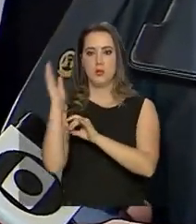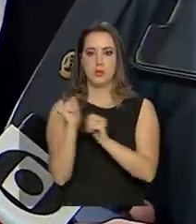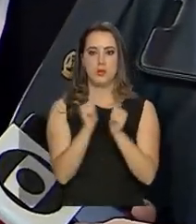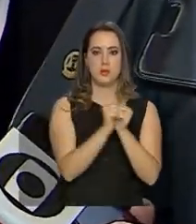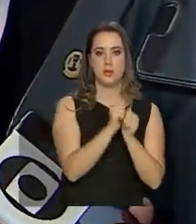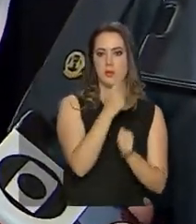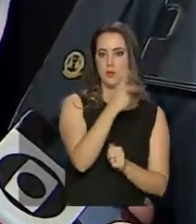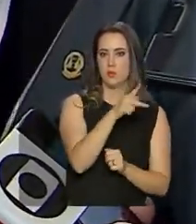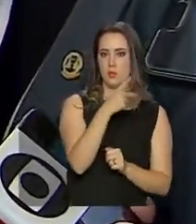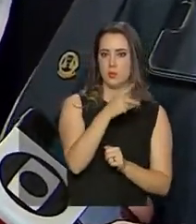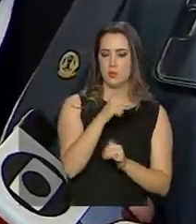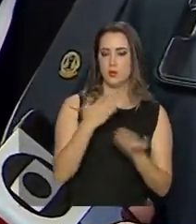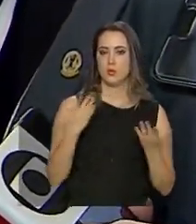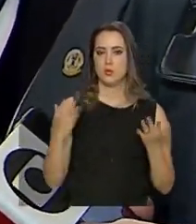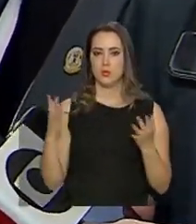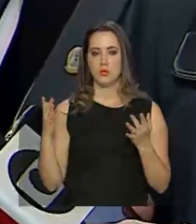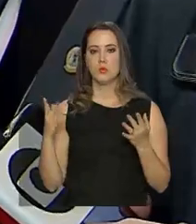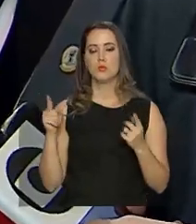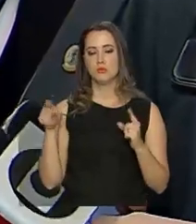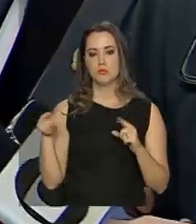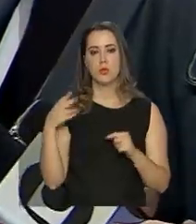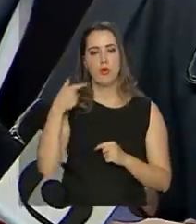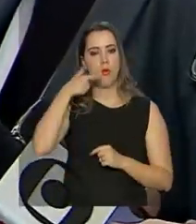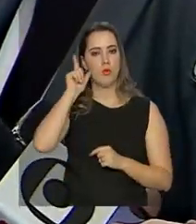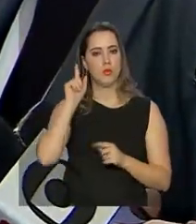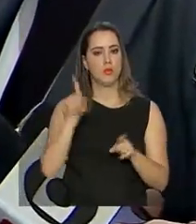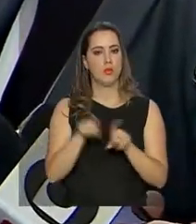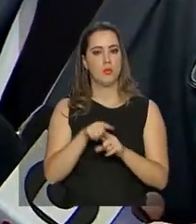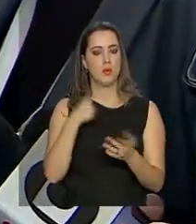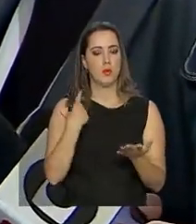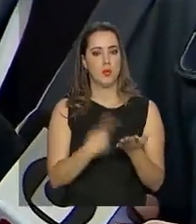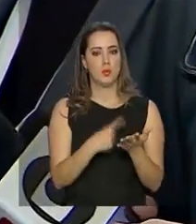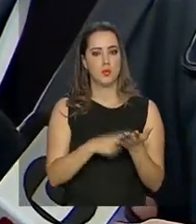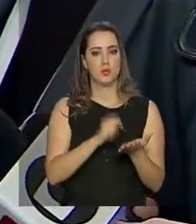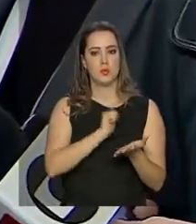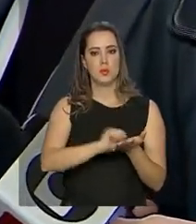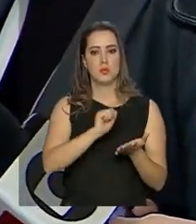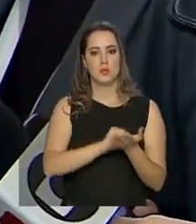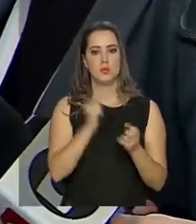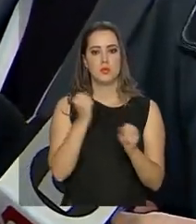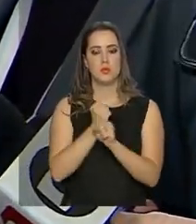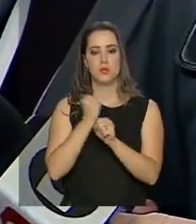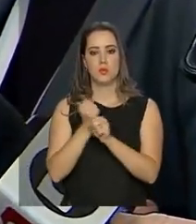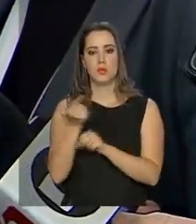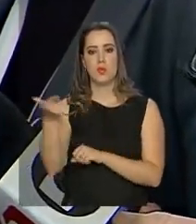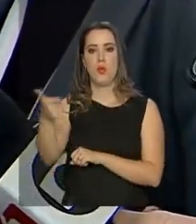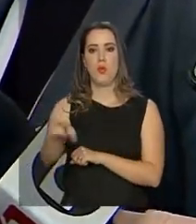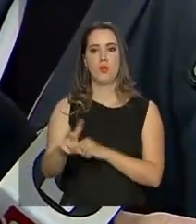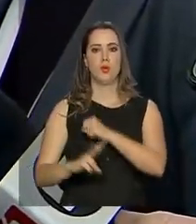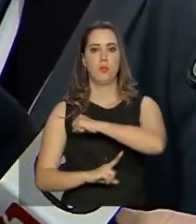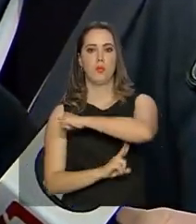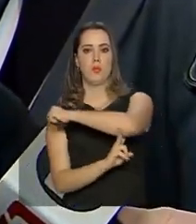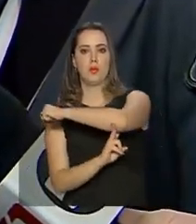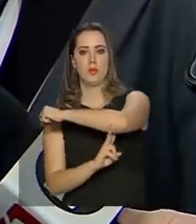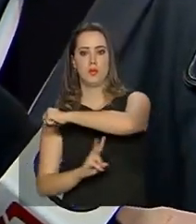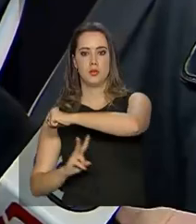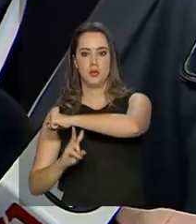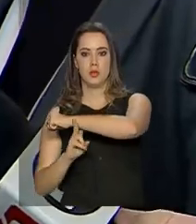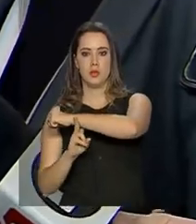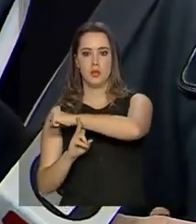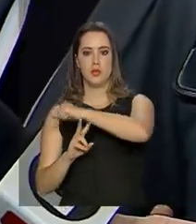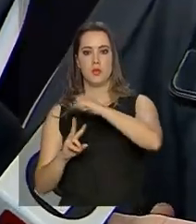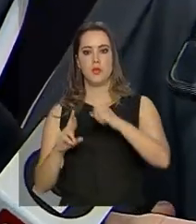peralta carmelo peralta e ontem também foi assinado um compromisso para a construção de uma ponte paraguai sobre o rio